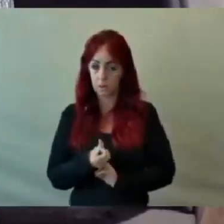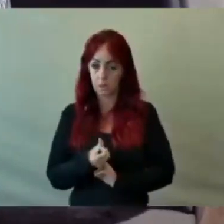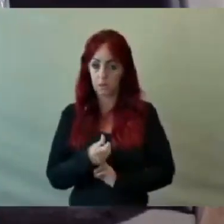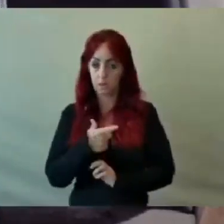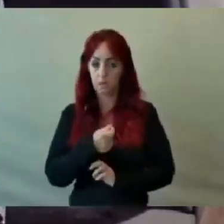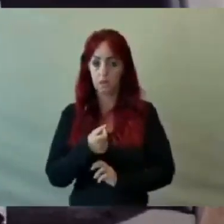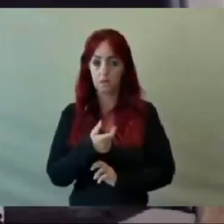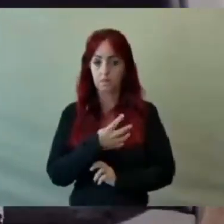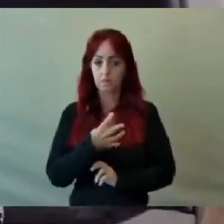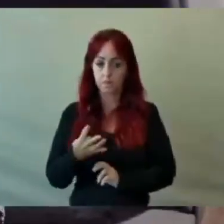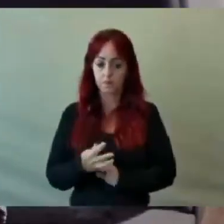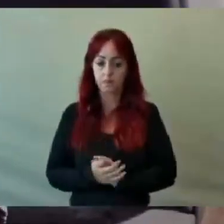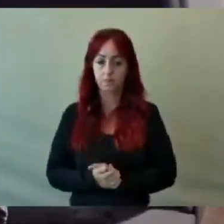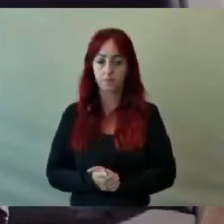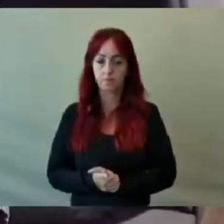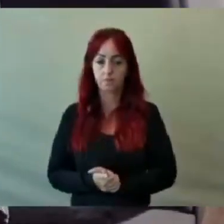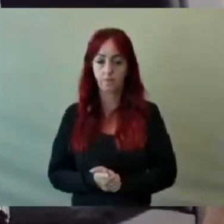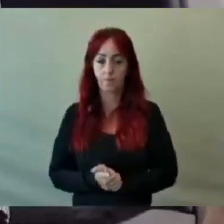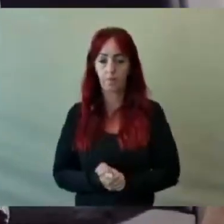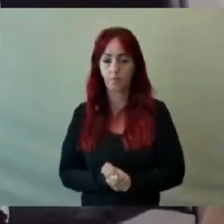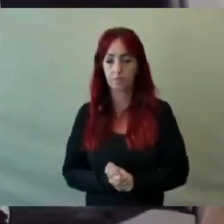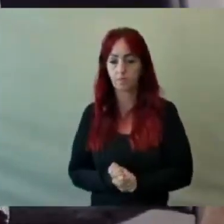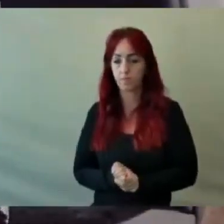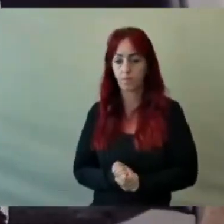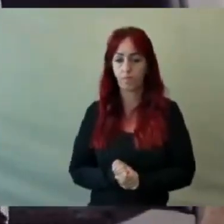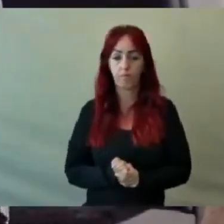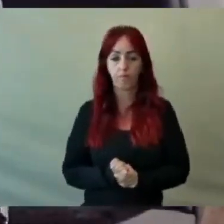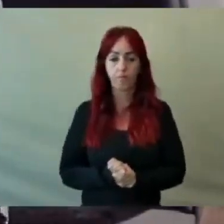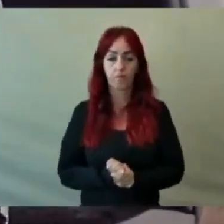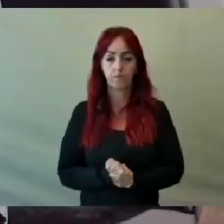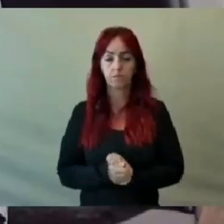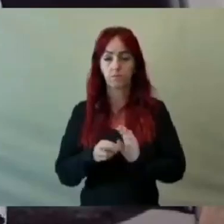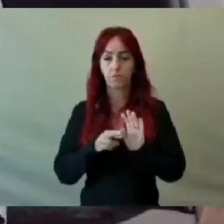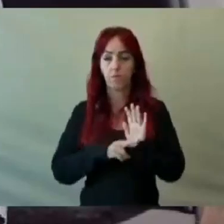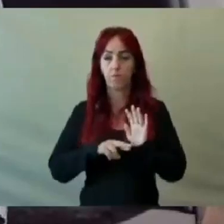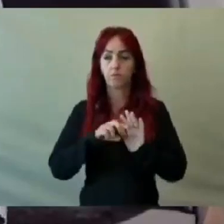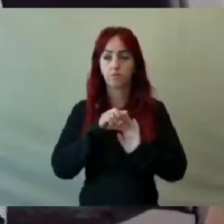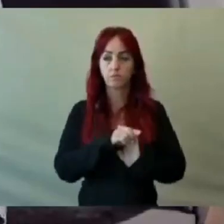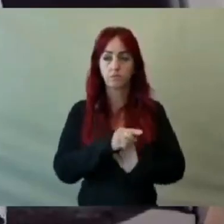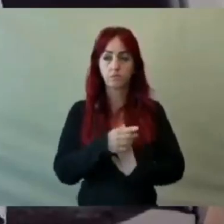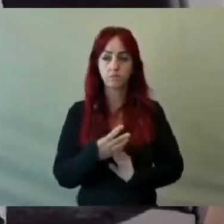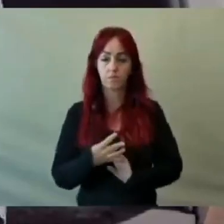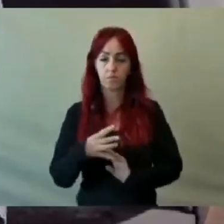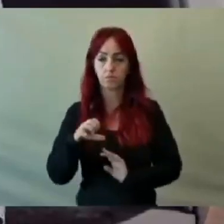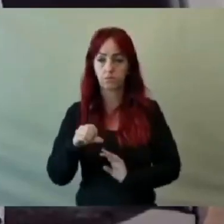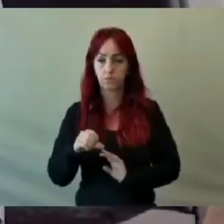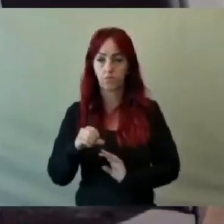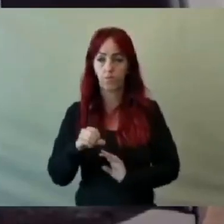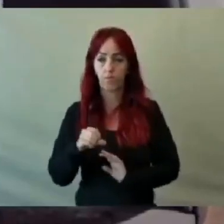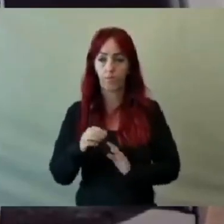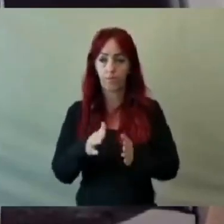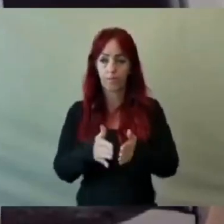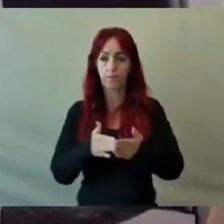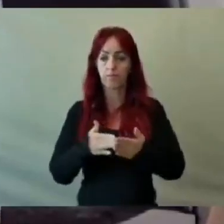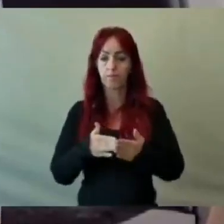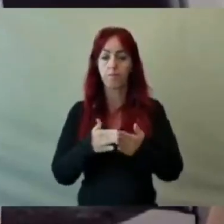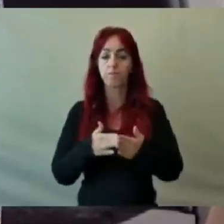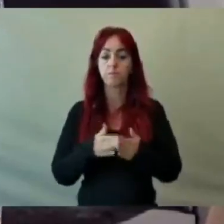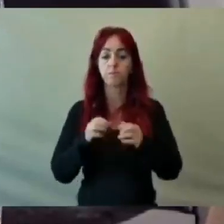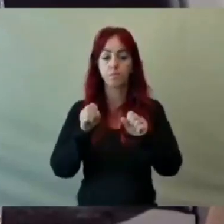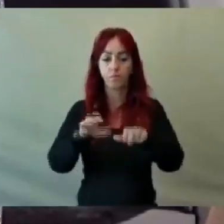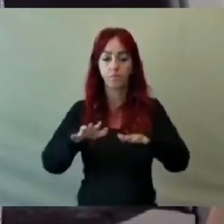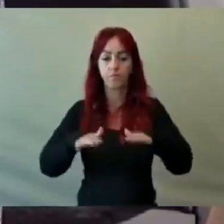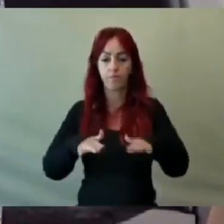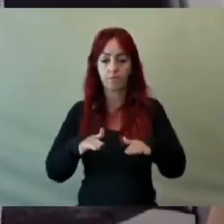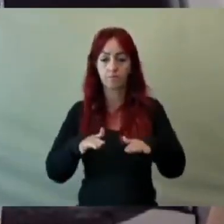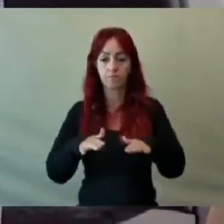Vamos para o 15. Requerimento de comissão 1049-2024, turno único, solicitação, realização de audiência pública. A finalidade é